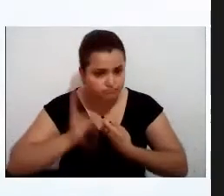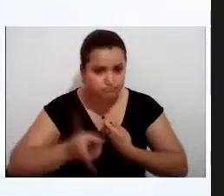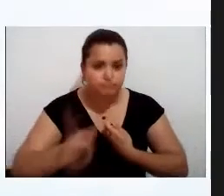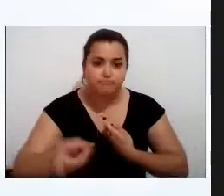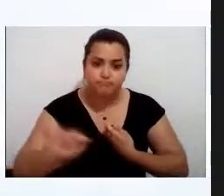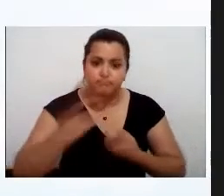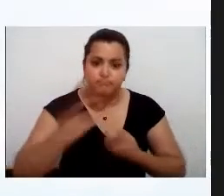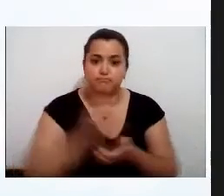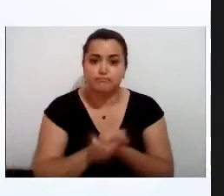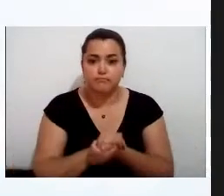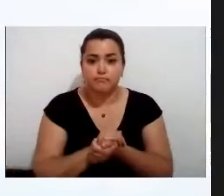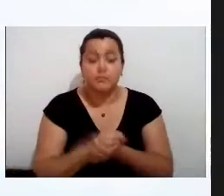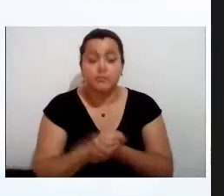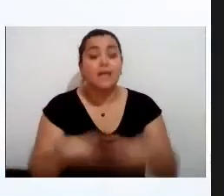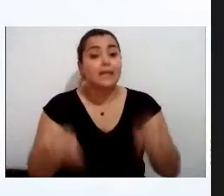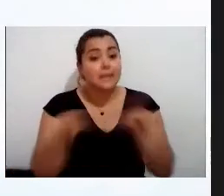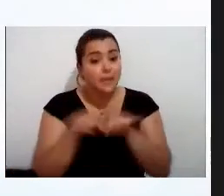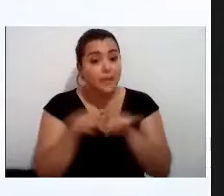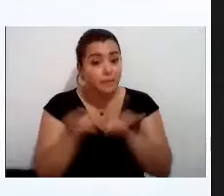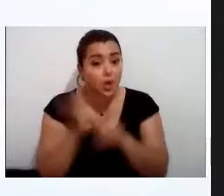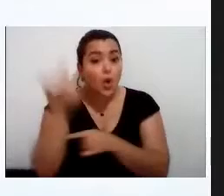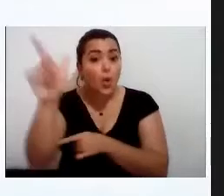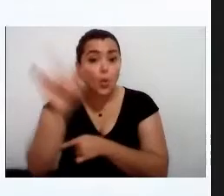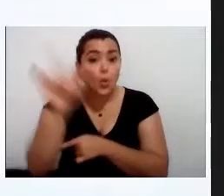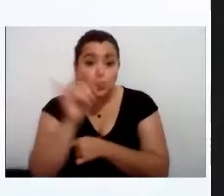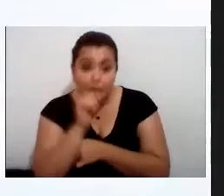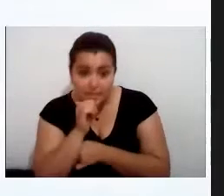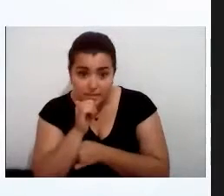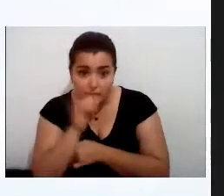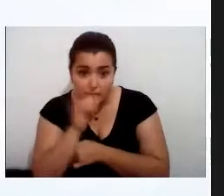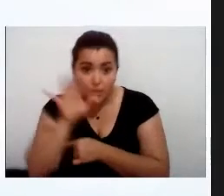essa lei. Agora, eu quero dar outro exemplo, porque esse não